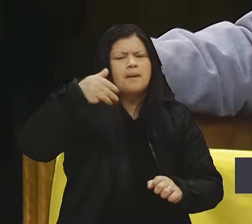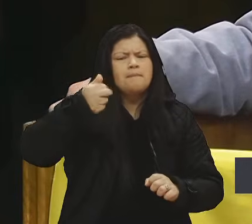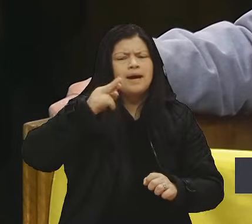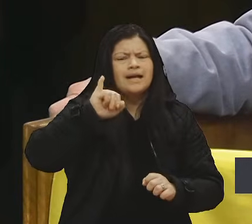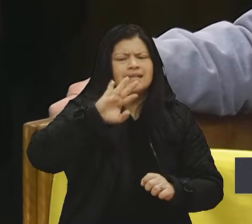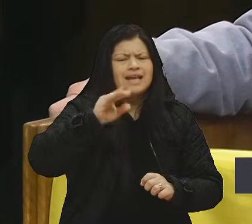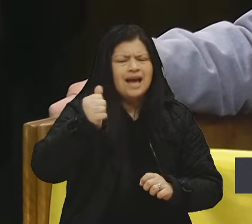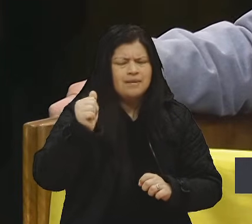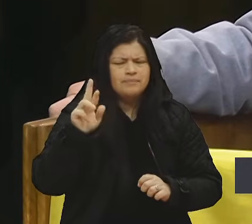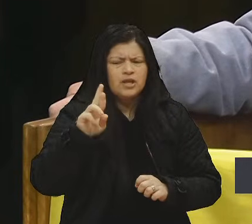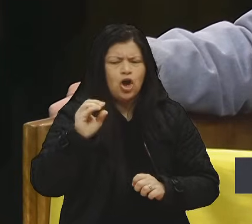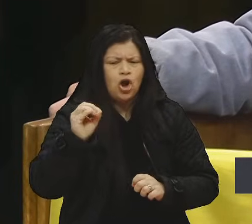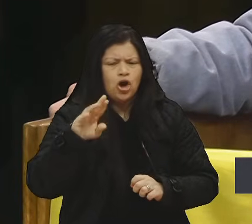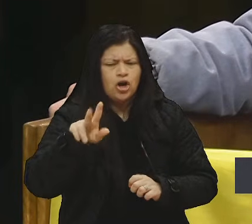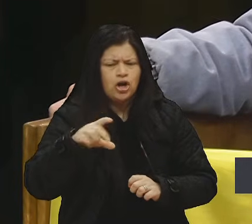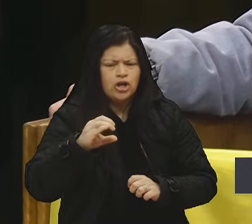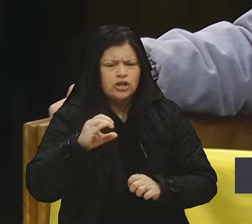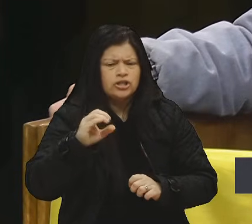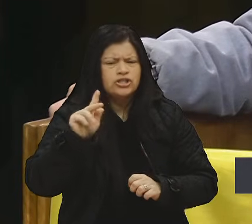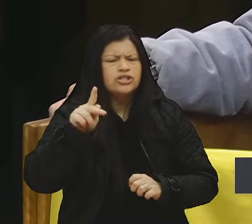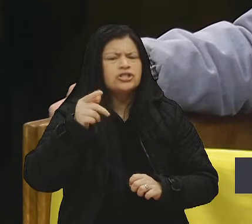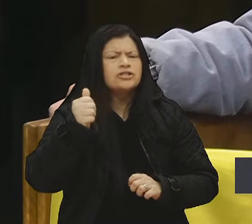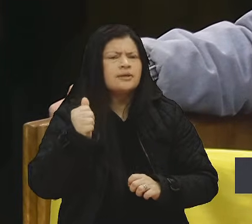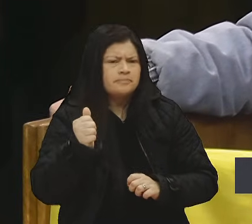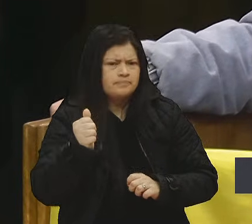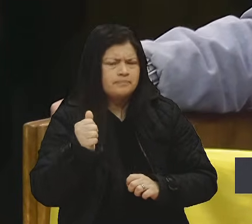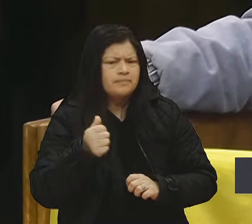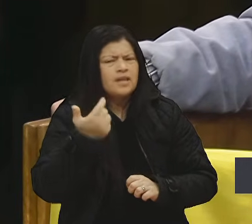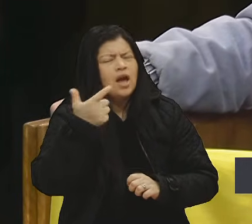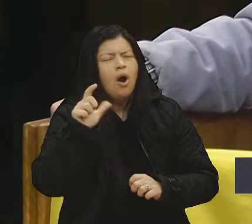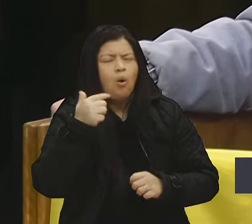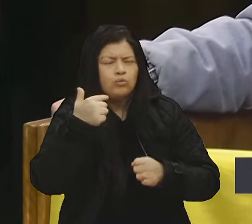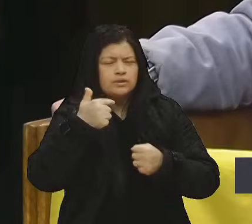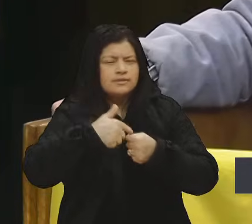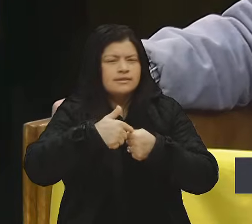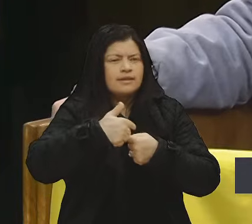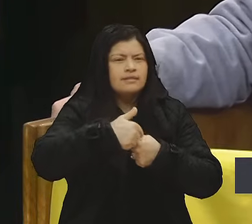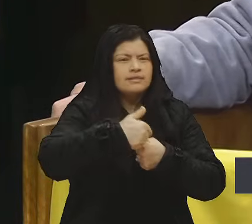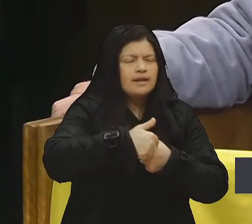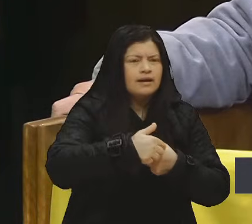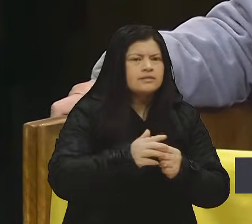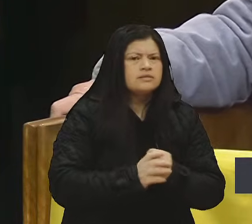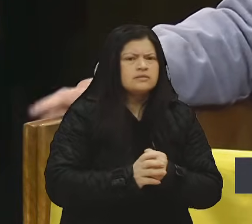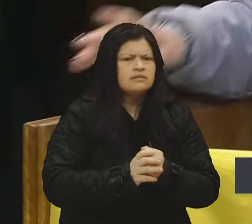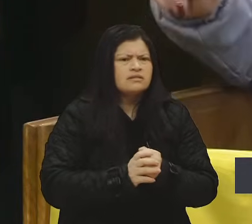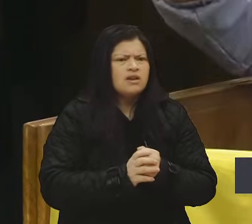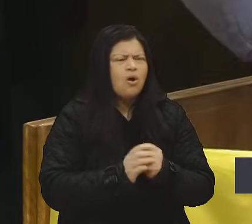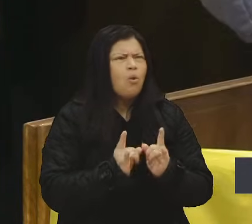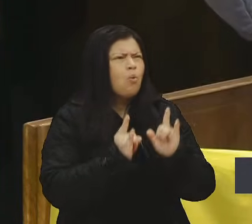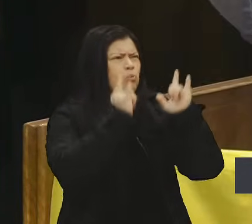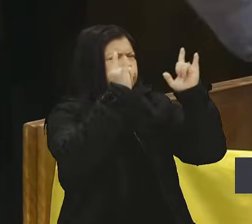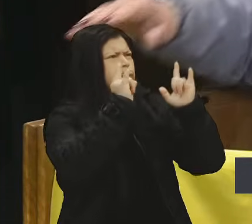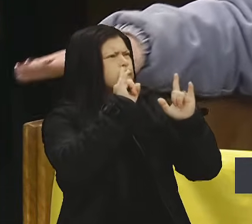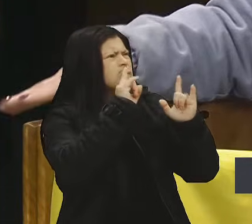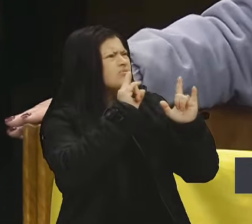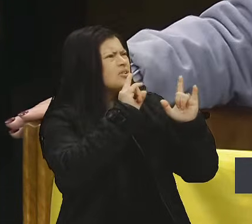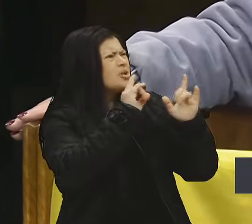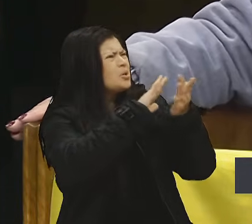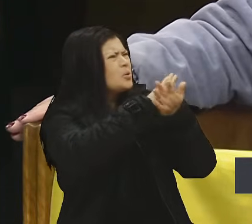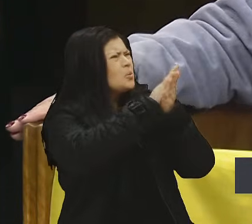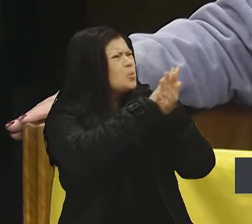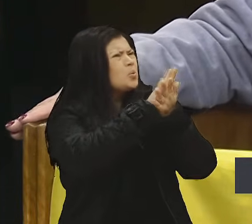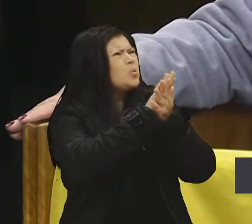uma quadra inteira no centro. Aliás, o Bilac realmente estava detonado. Até o comentador disse, bom, o